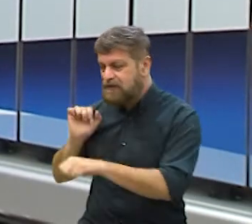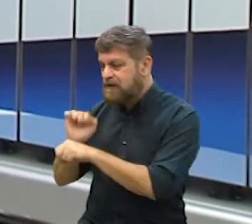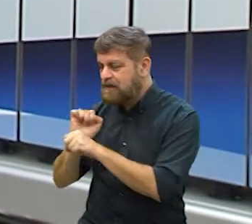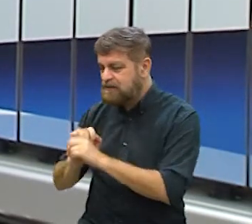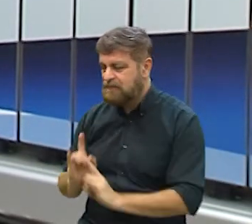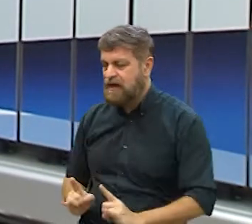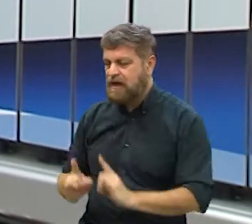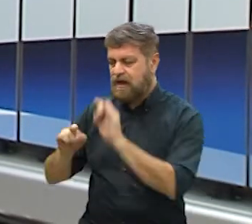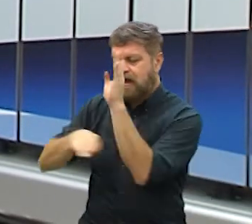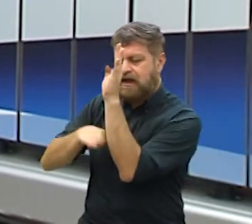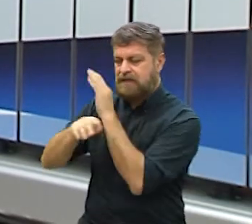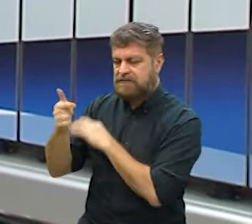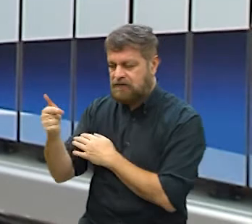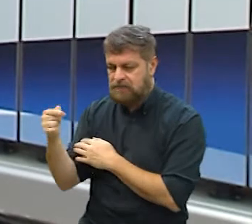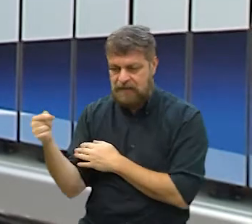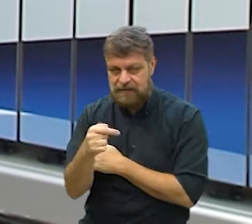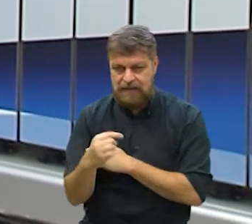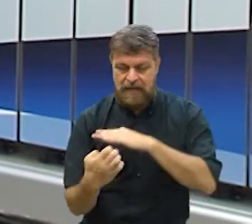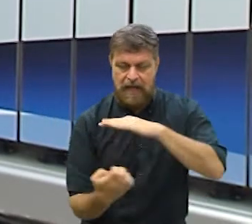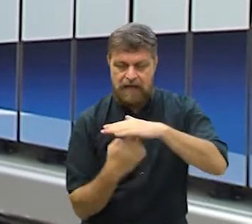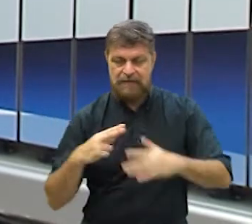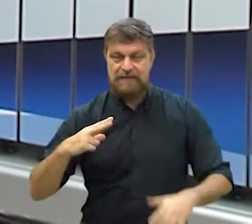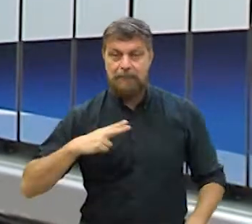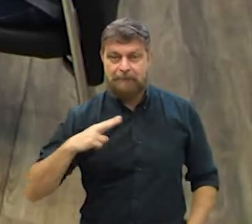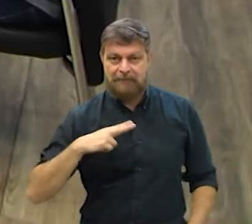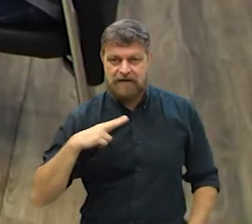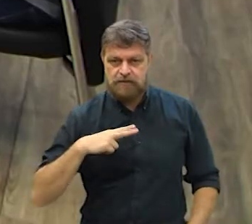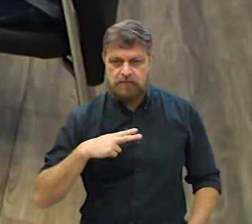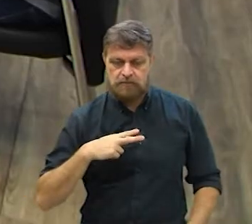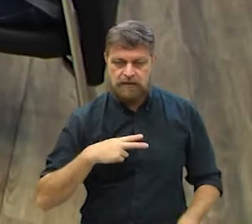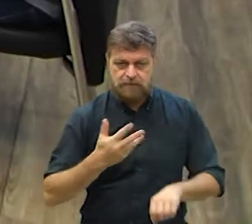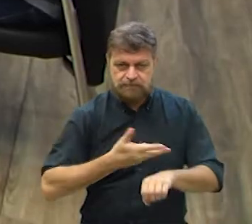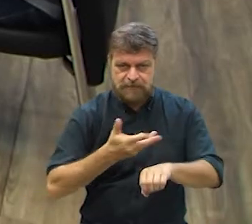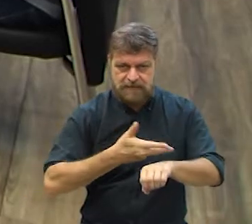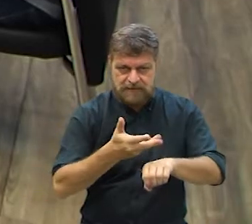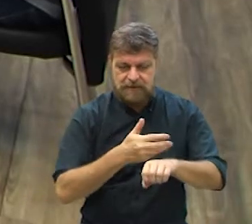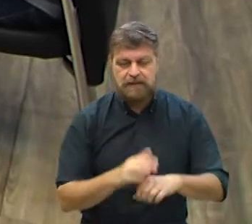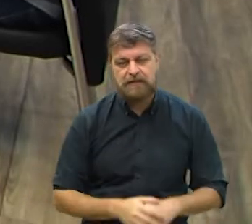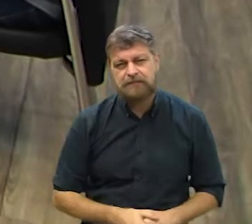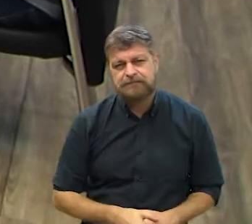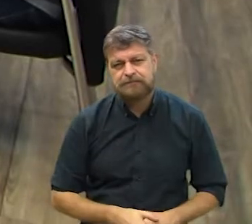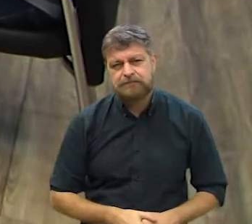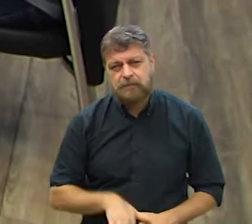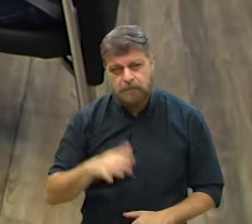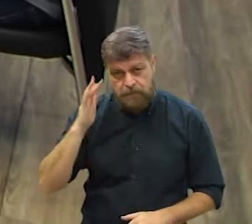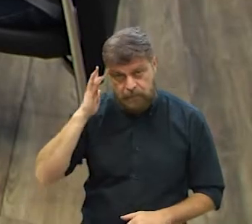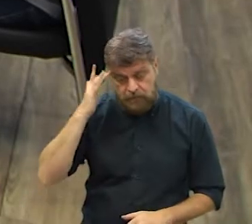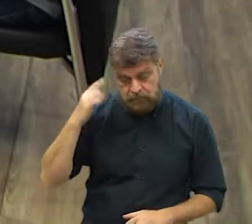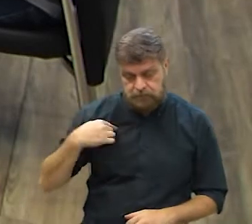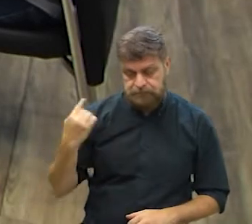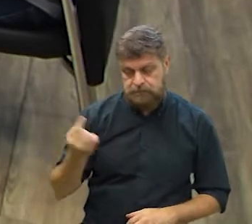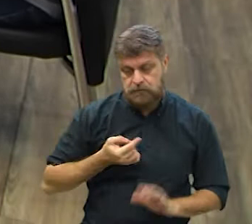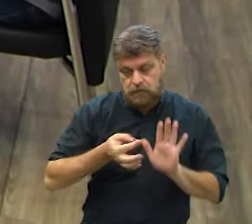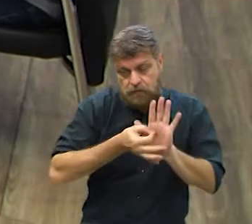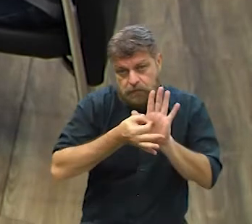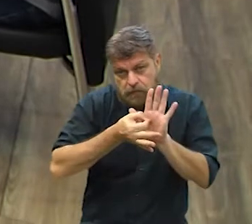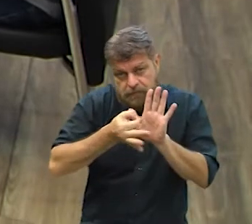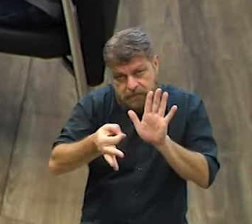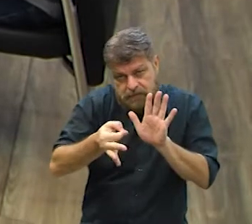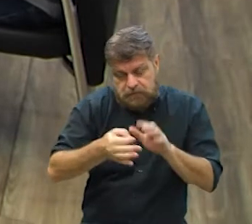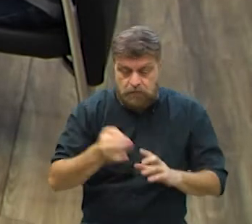déficit habitacional e a presença do setor privado, ele acelera este processo? Olha, eu acho que nós poderíamos, até